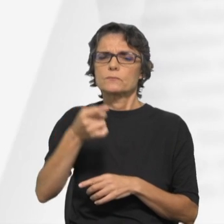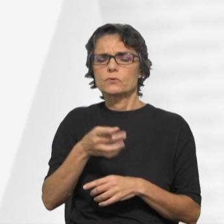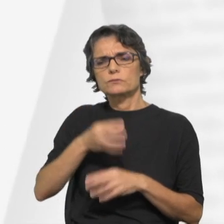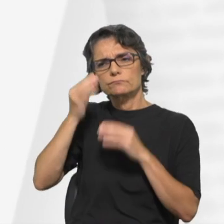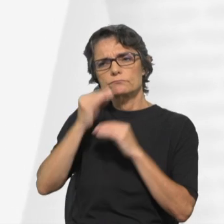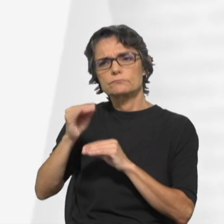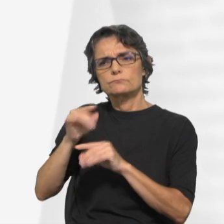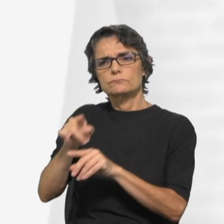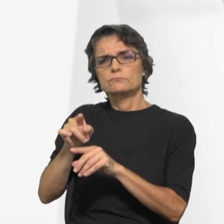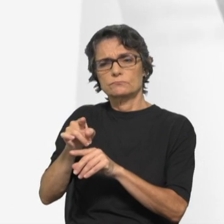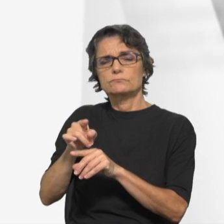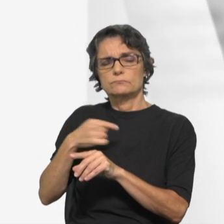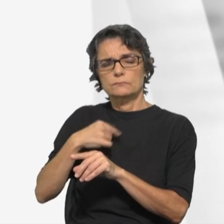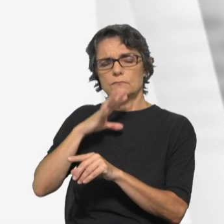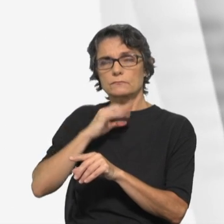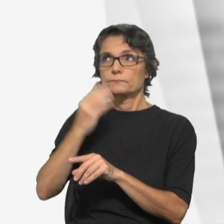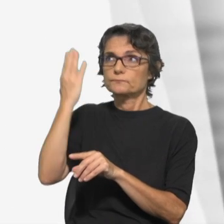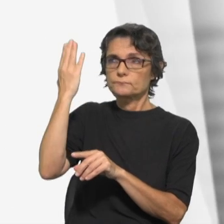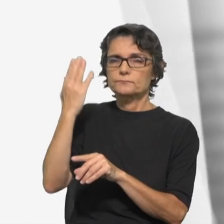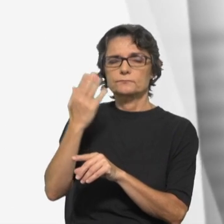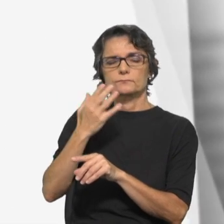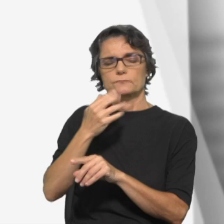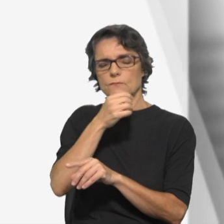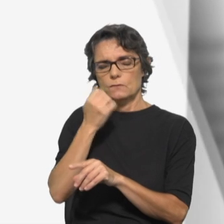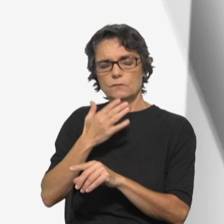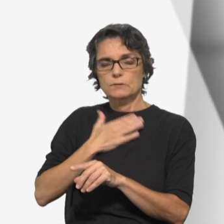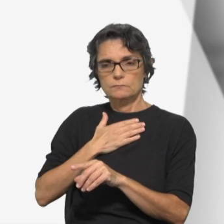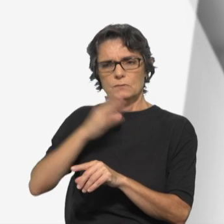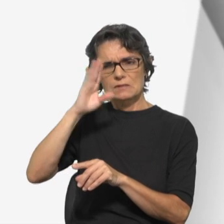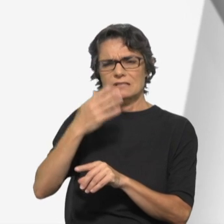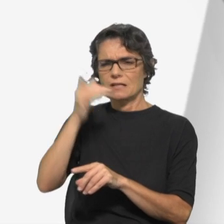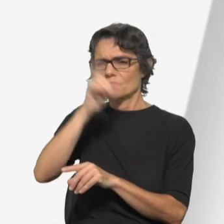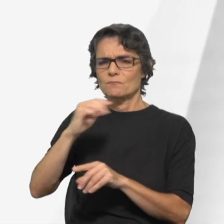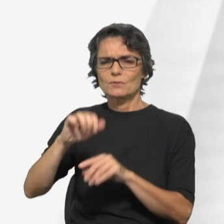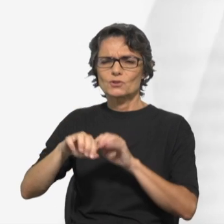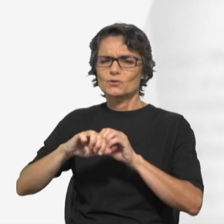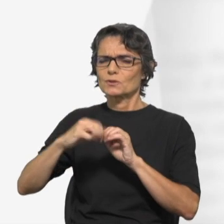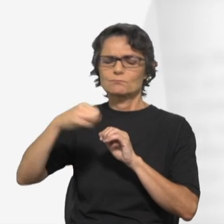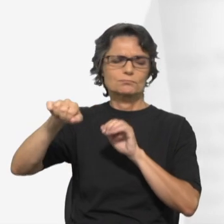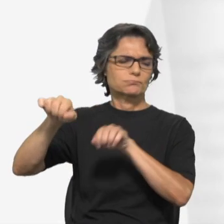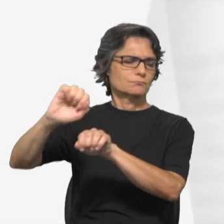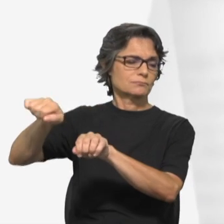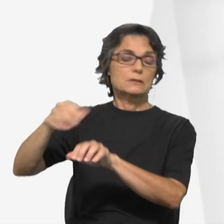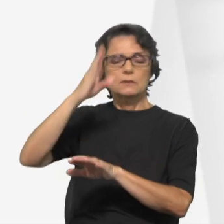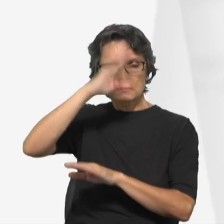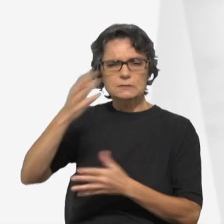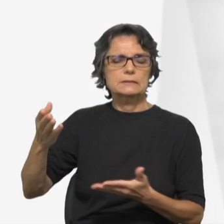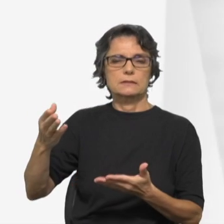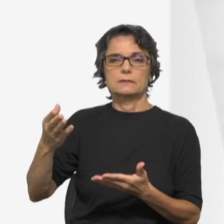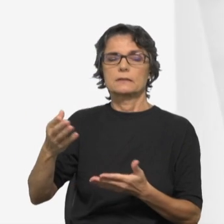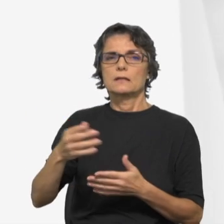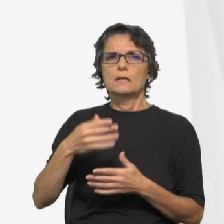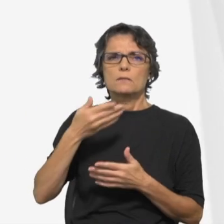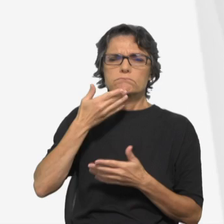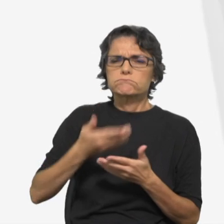Homem tinha de sofrer muito, de ser rejeitado pelos anciãos, pelos sumos sacerdotes e pelos escribas,